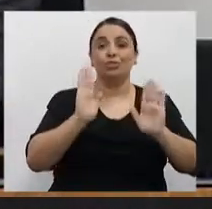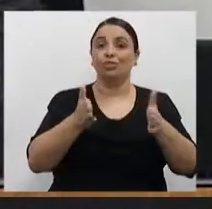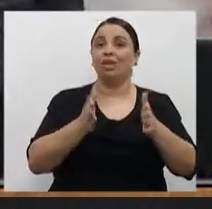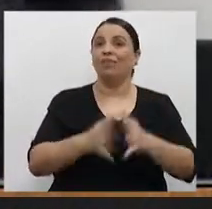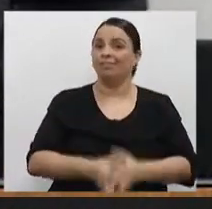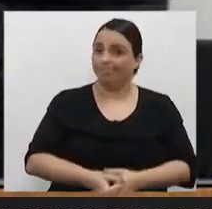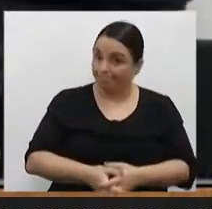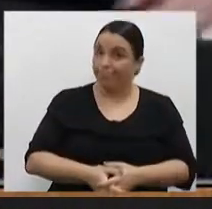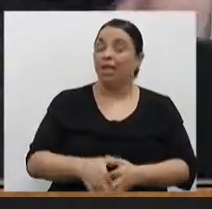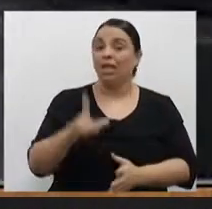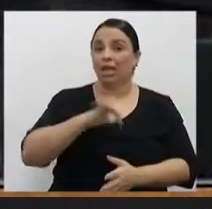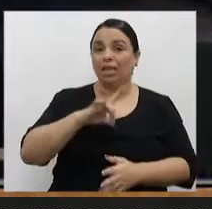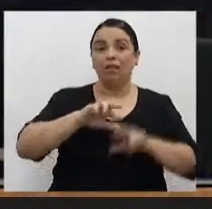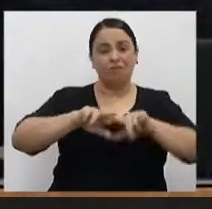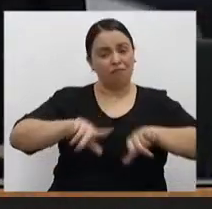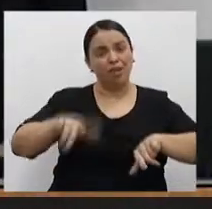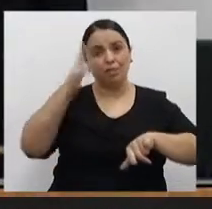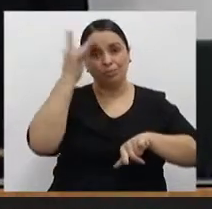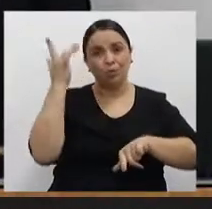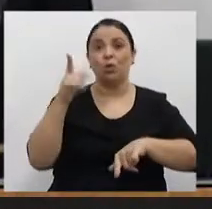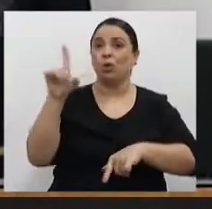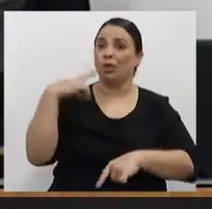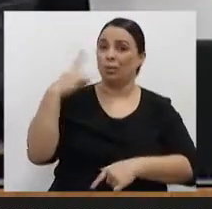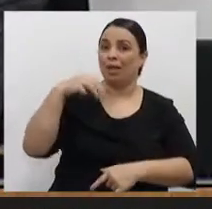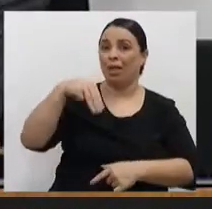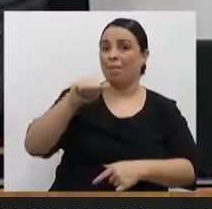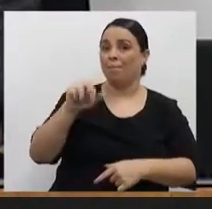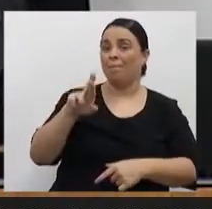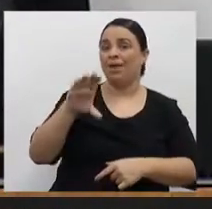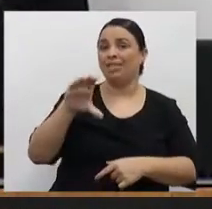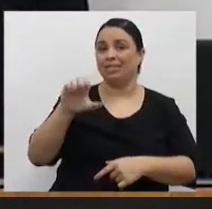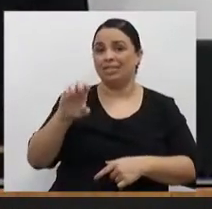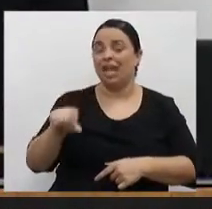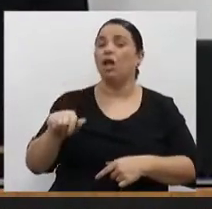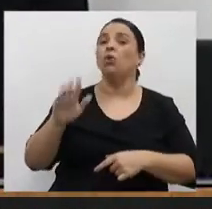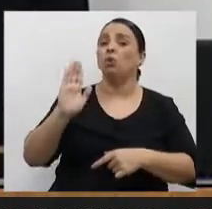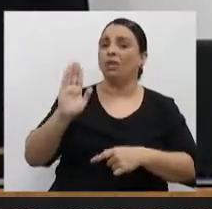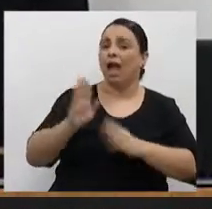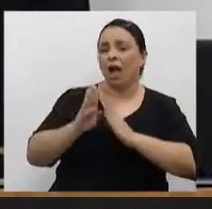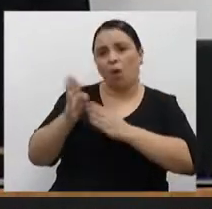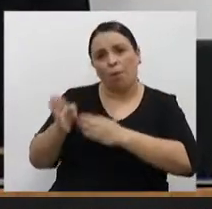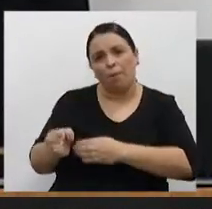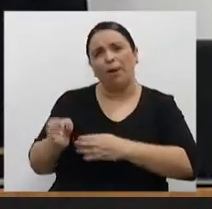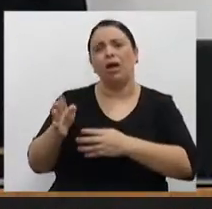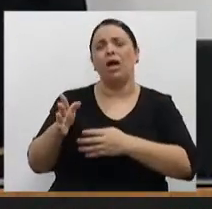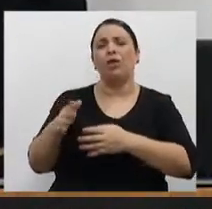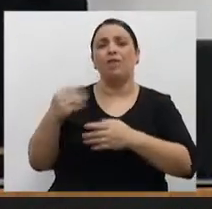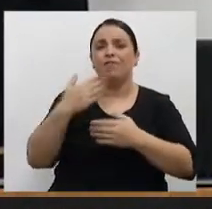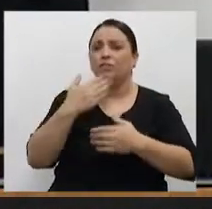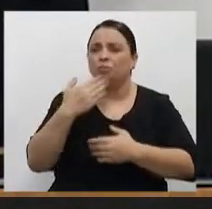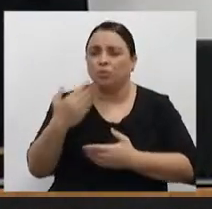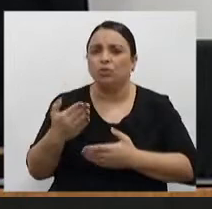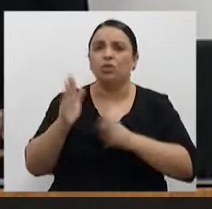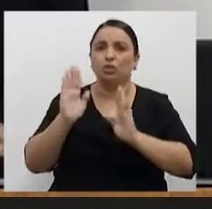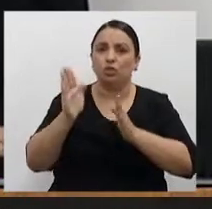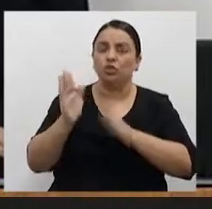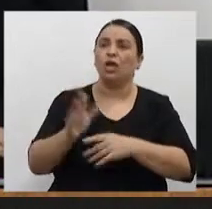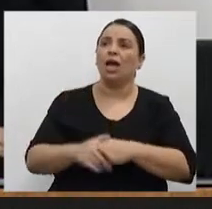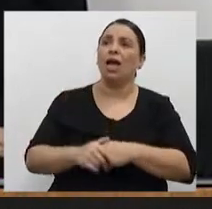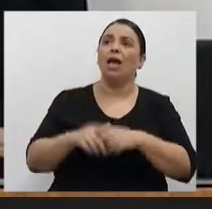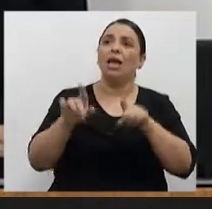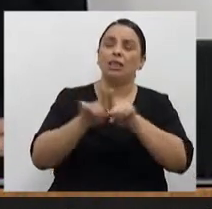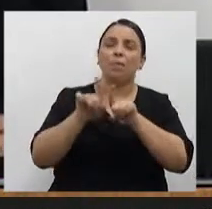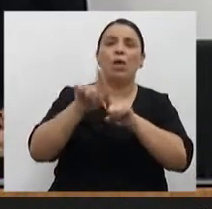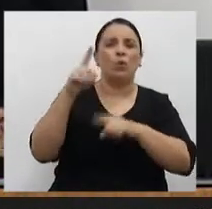federal Marcelo Aro tem acompanhado, fez também uma solicitação, uma mobilização, está aqui o nosso vice-presidente da comissão, né? Deputado